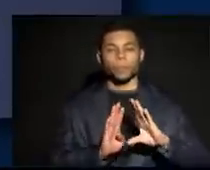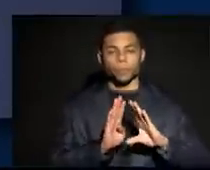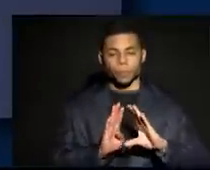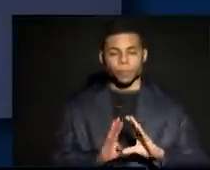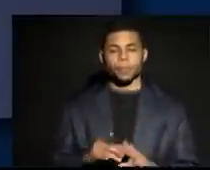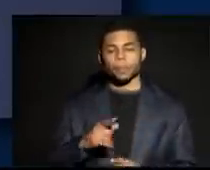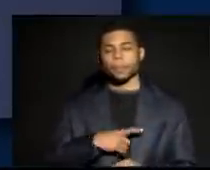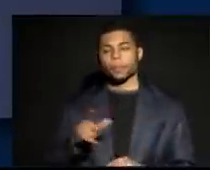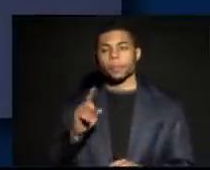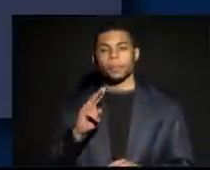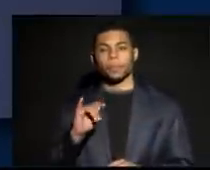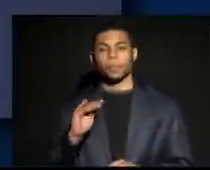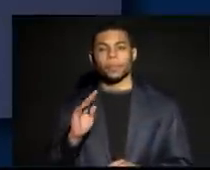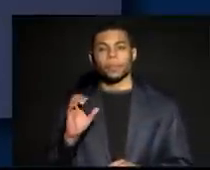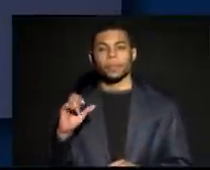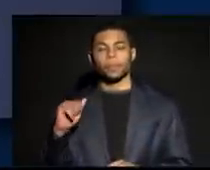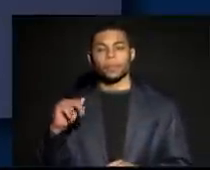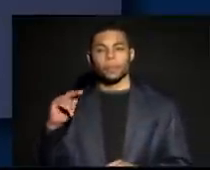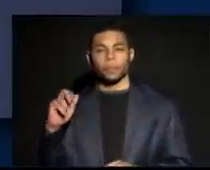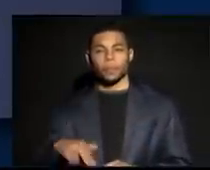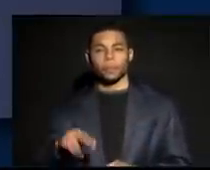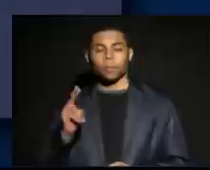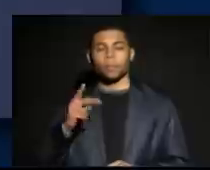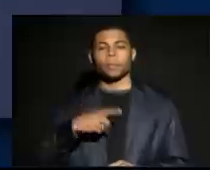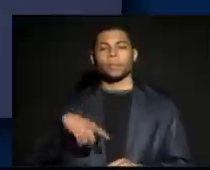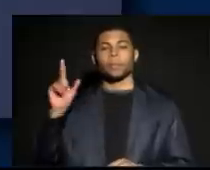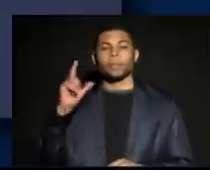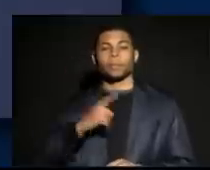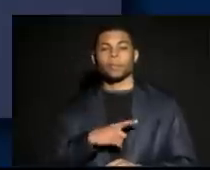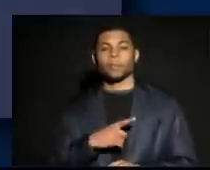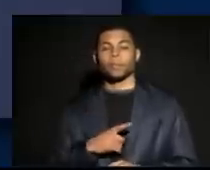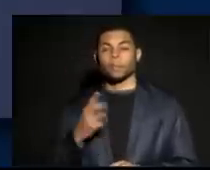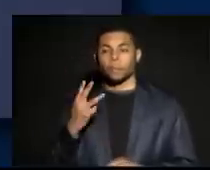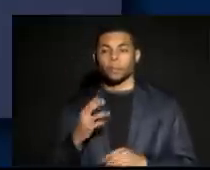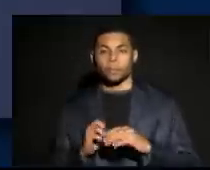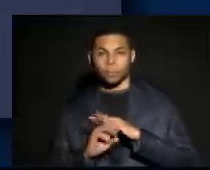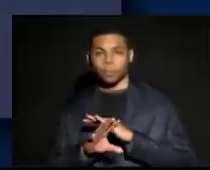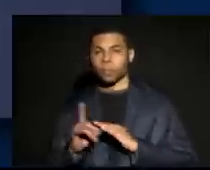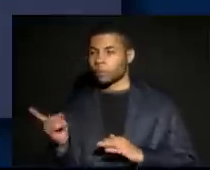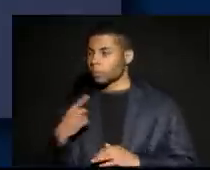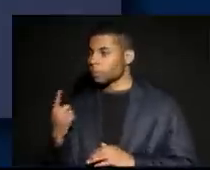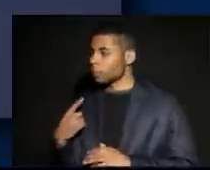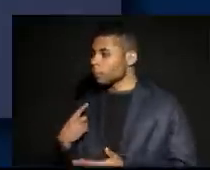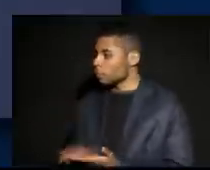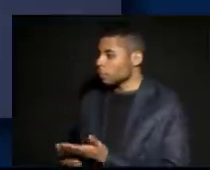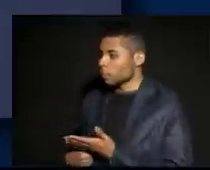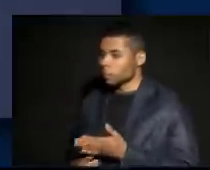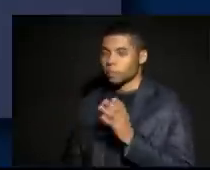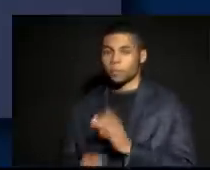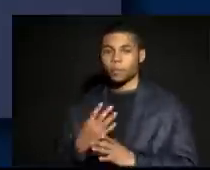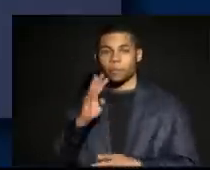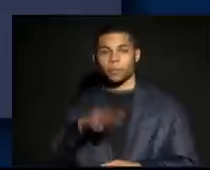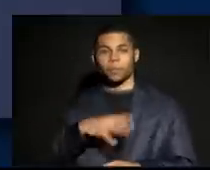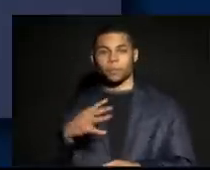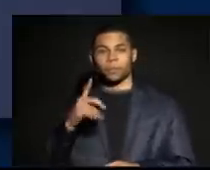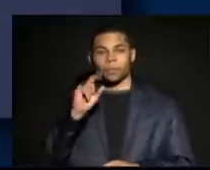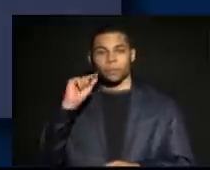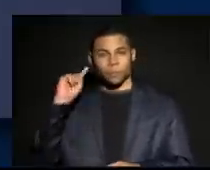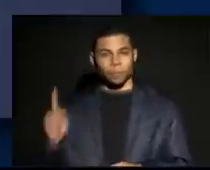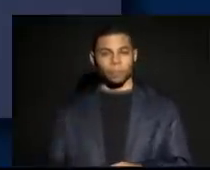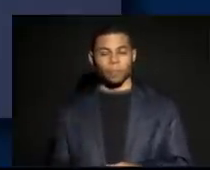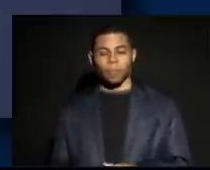tava no ventre caption naquela estar tá porque três garotos tiveram uma boa ideia e de repente ela valia 10 milhões e